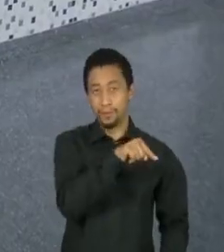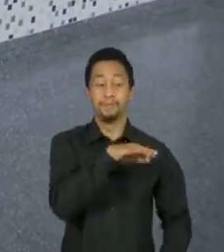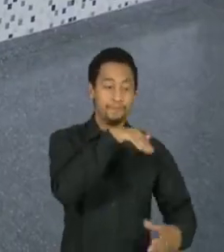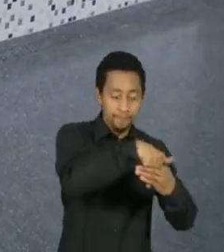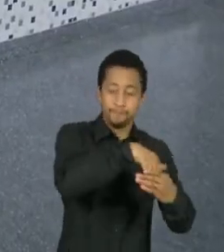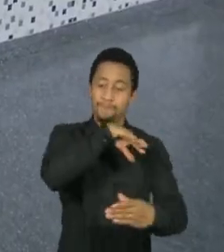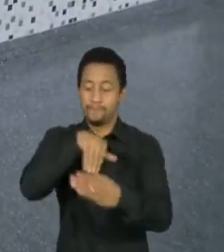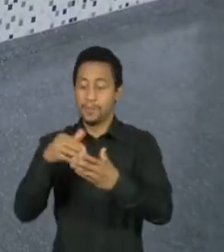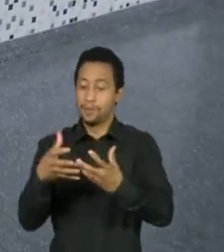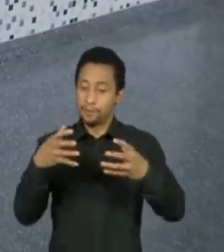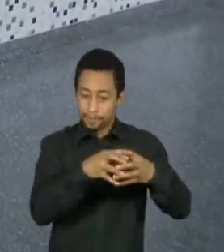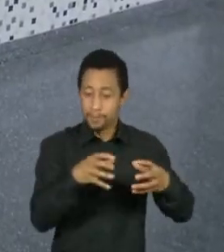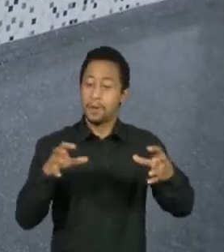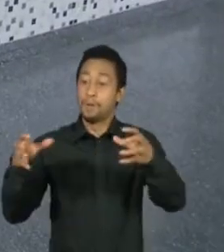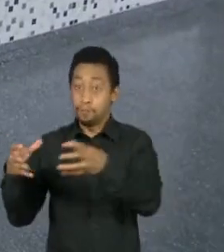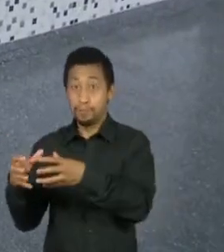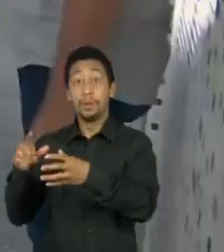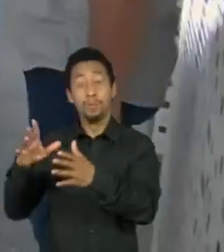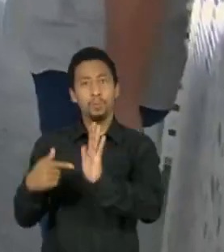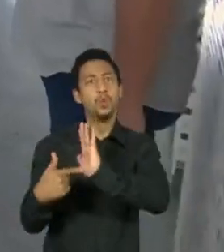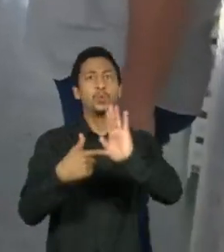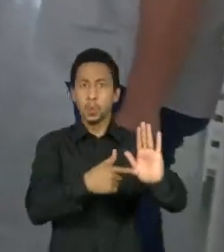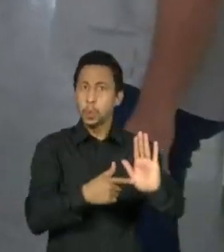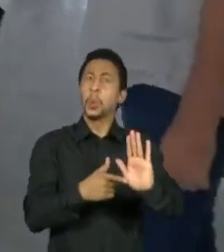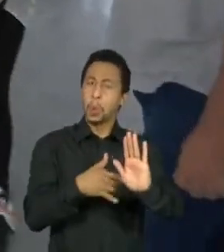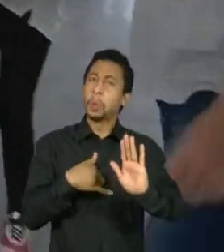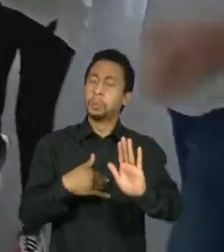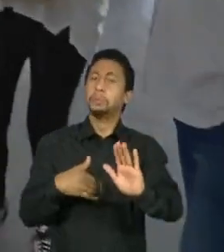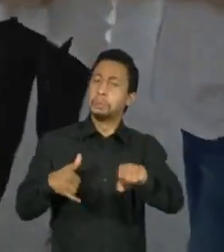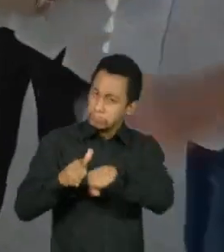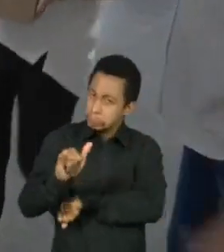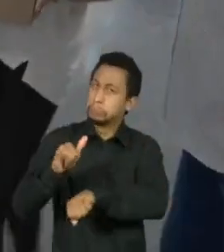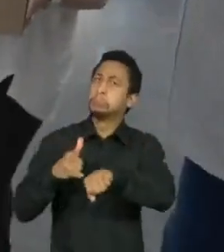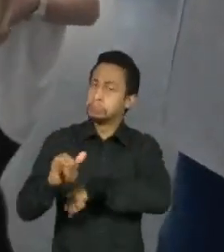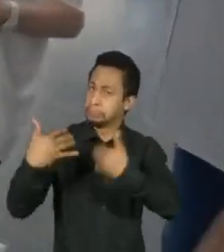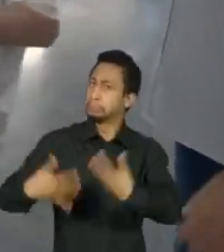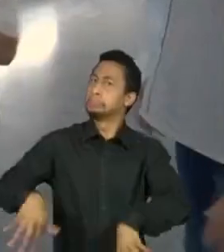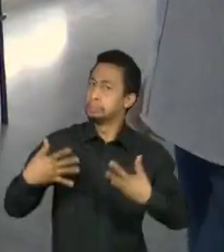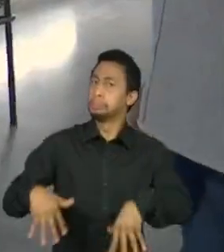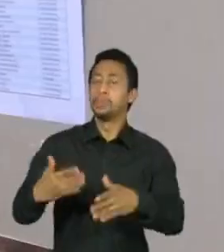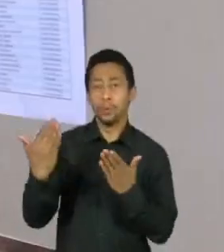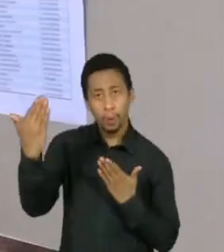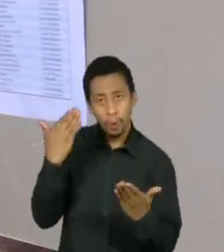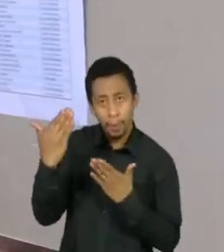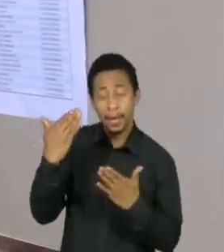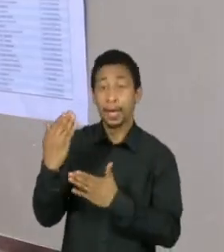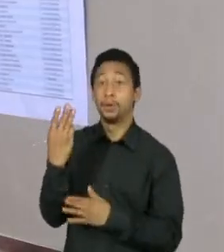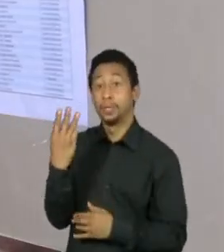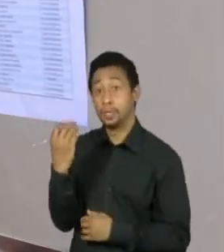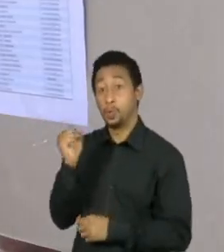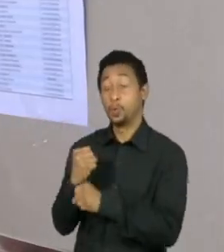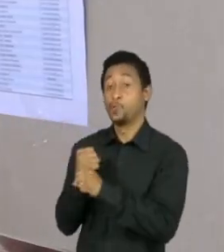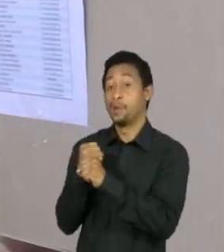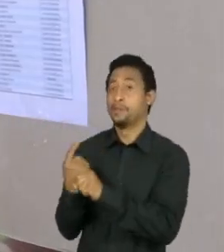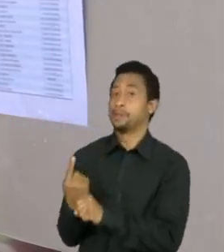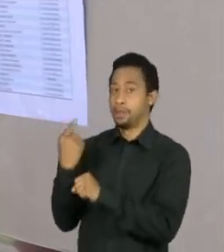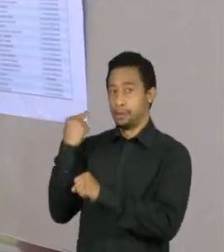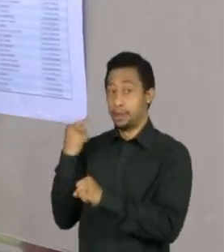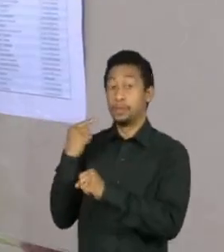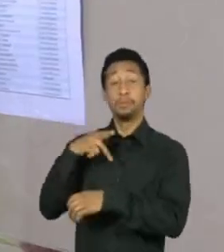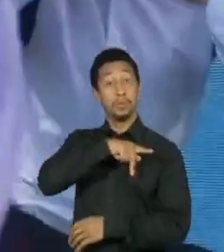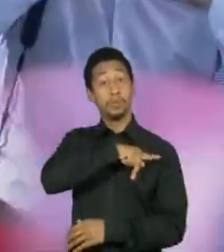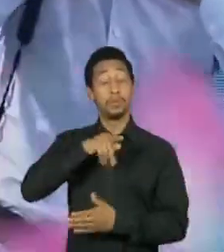marca o menor índice desde a retomada da Democracia 38 anos atrás Os Vencedores assumem